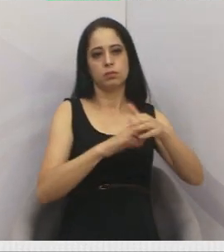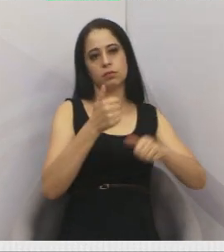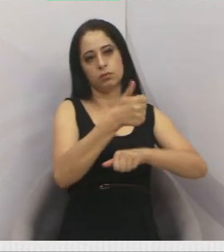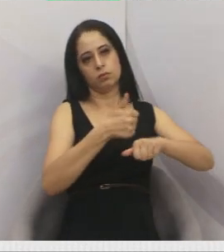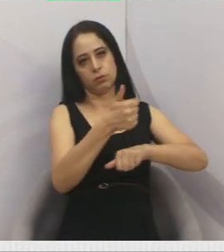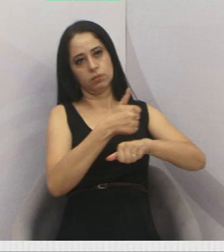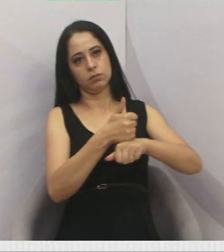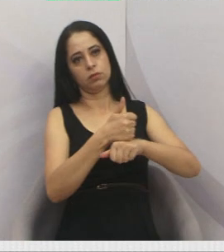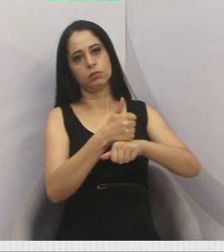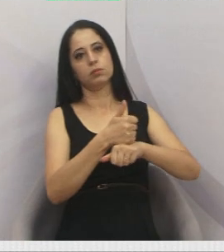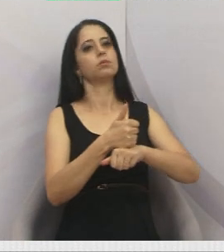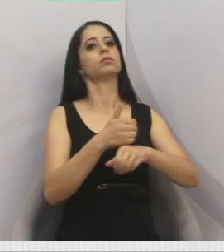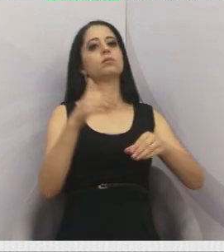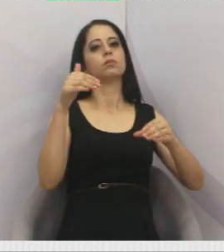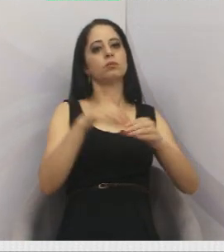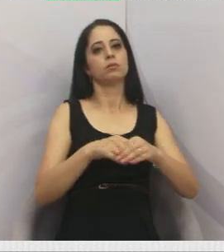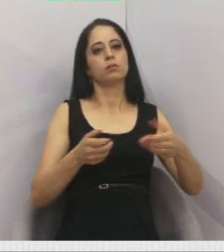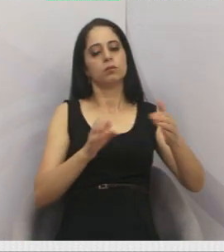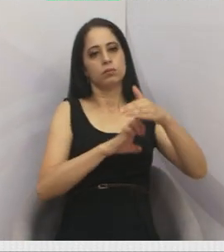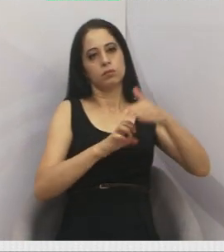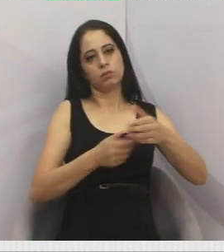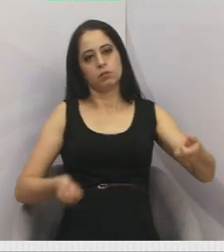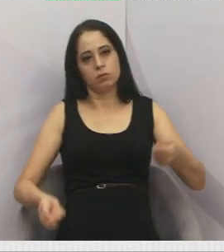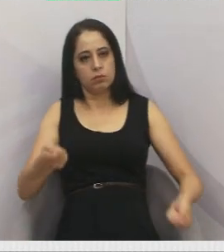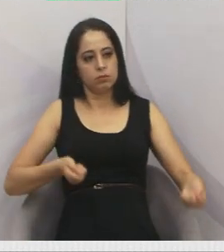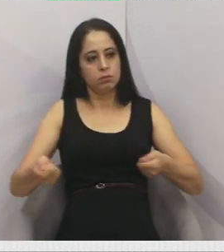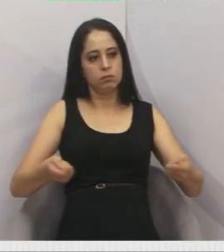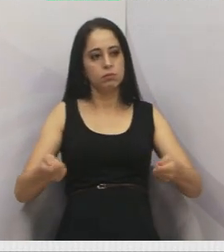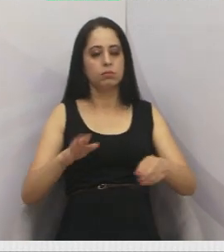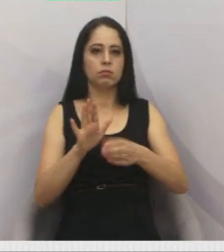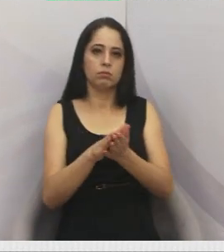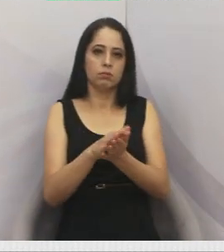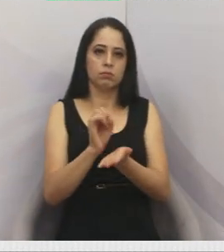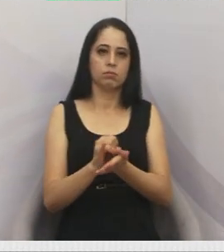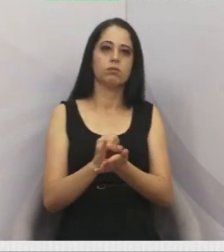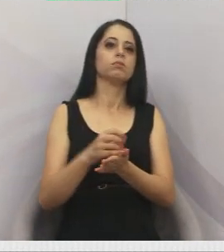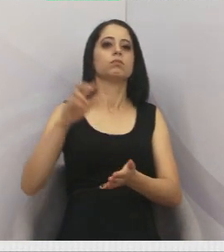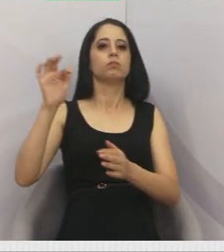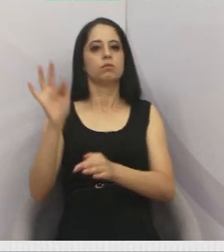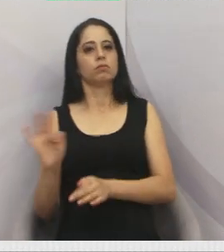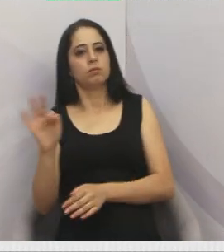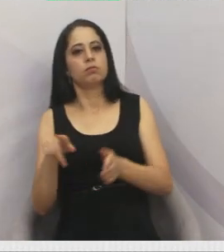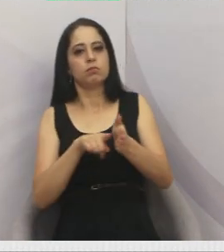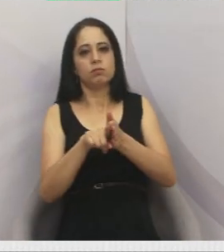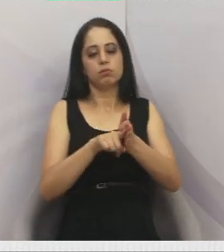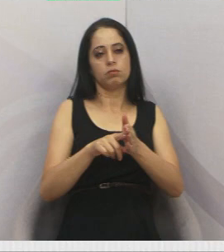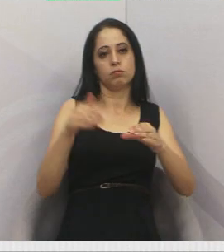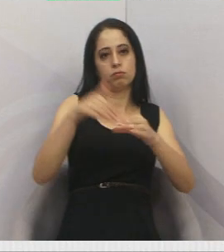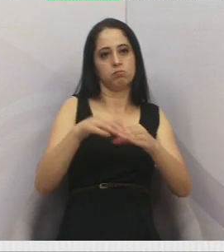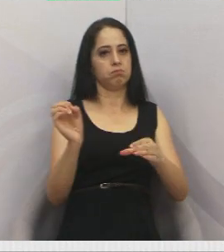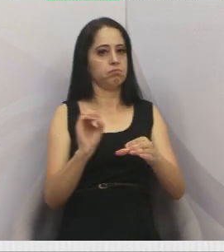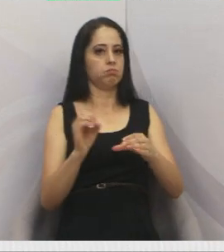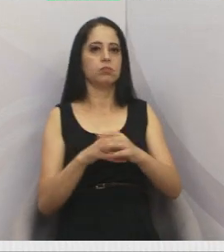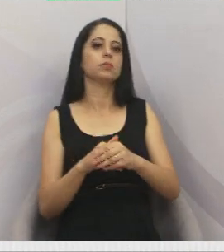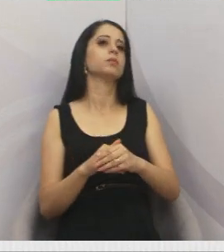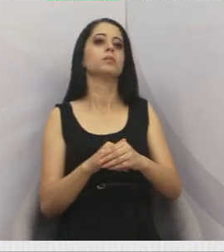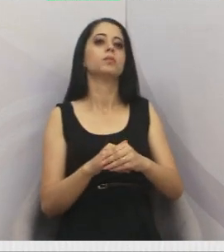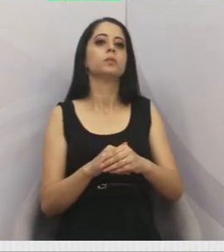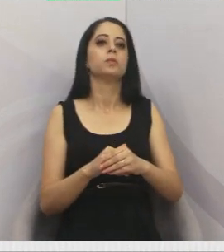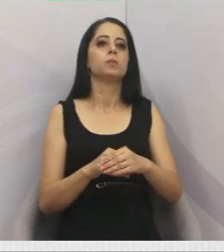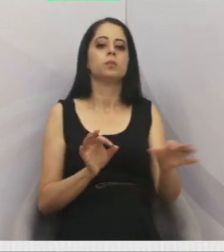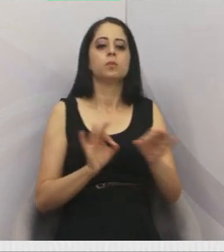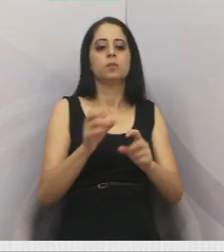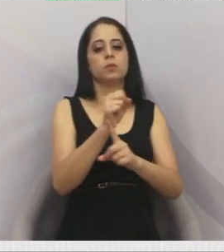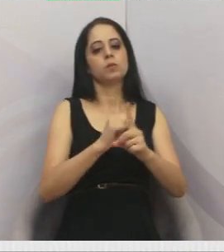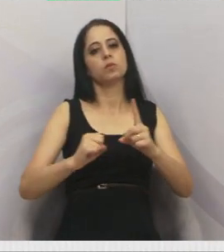para a Associação das Empresas de Mineração. Segmento Entidades Acadêmicas, voto em branco. Segmento Organização da Sociedade Civil, um